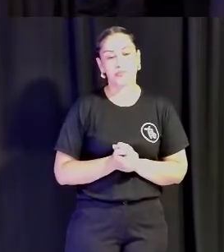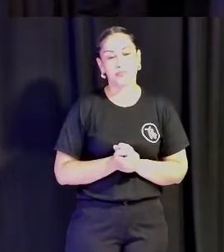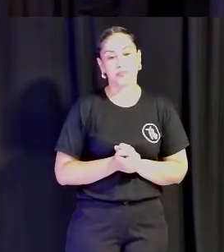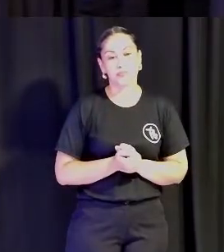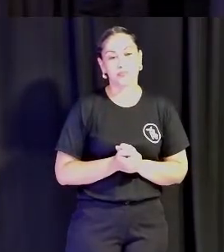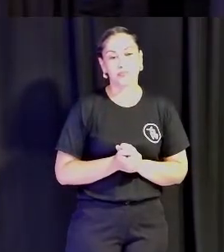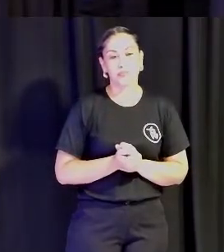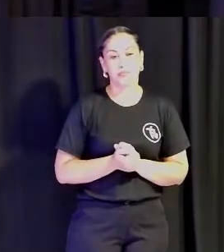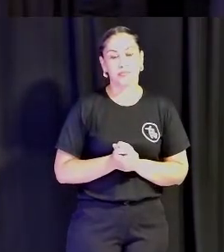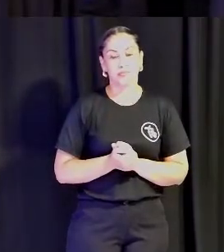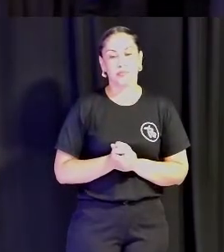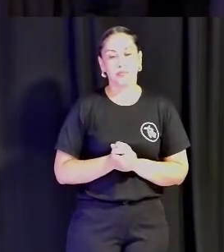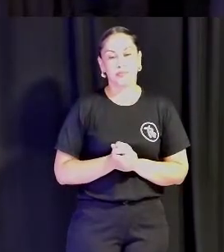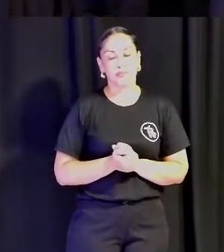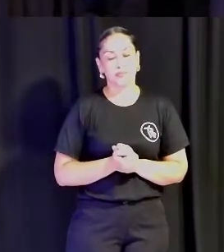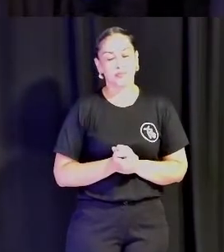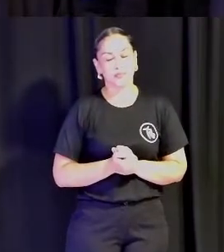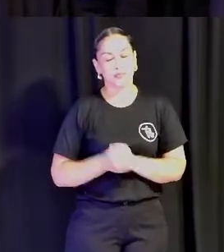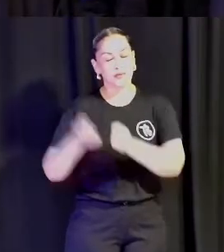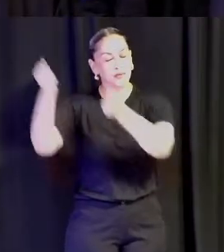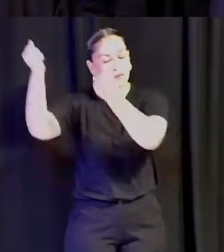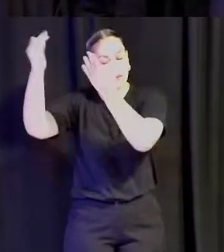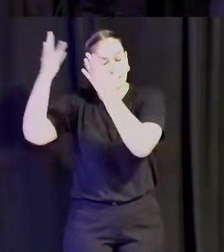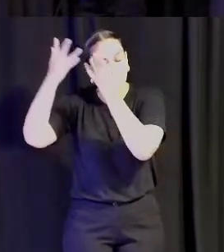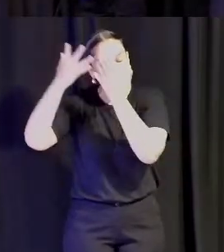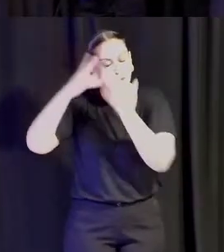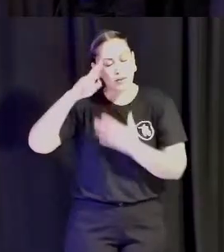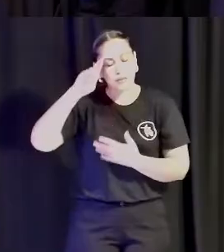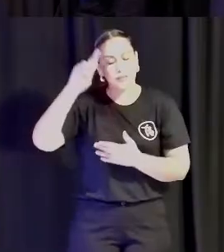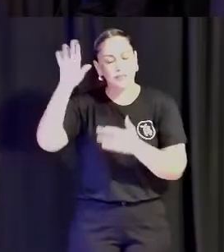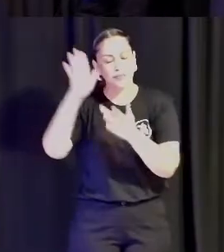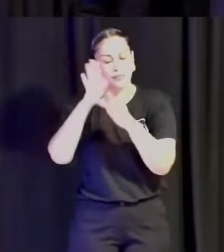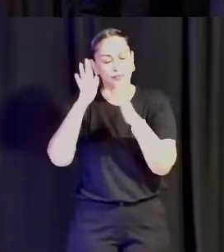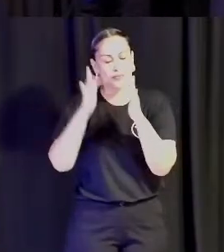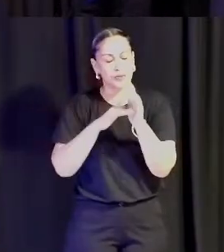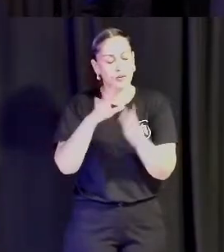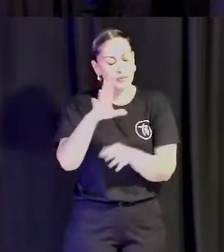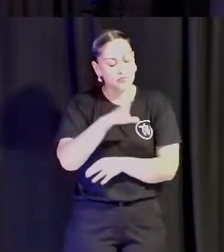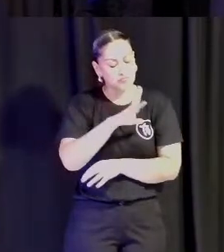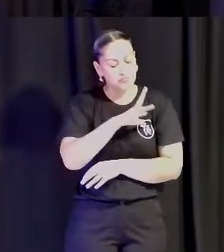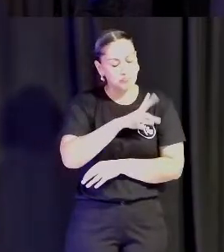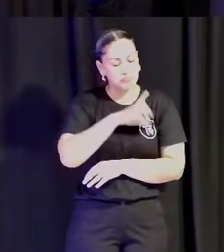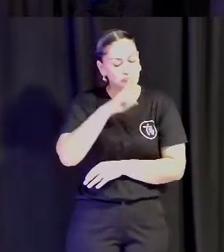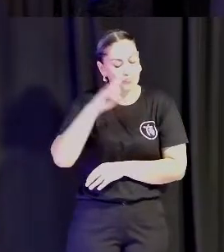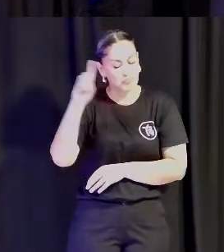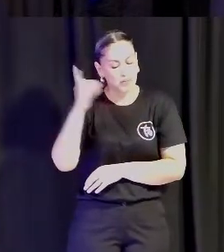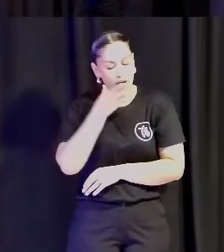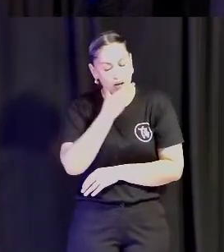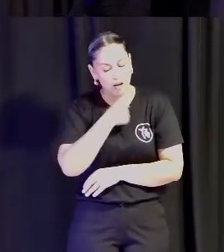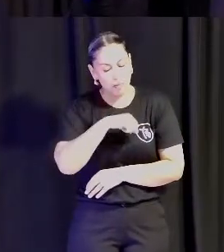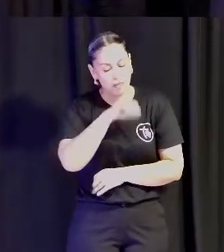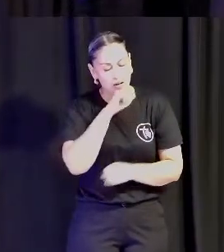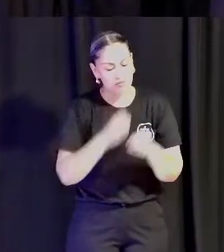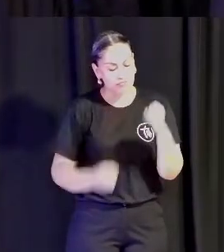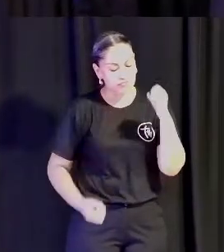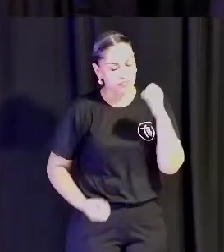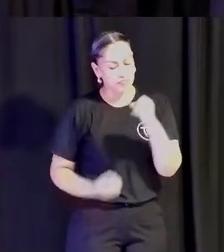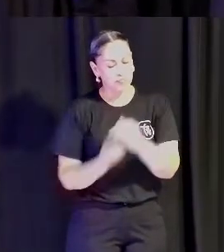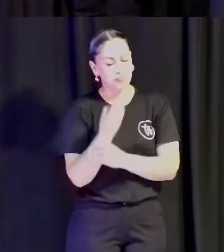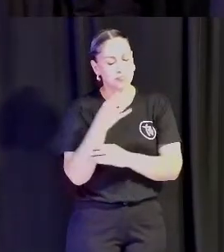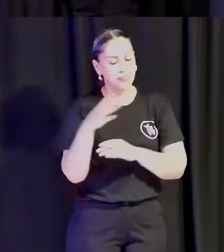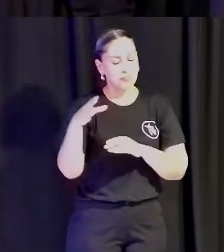nossas... Que a graça do Senhor Jesus, o amor de Deus, nosso Pai, Criador,